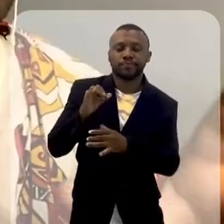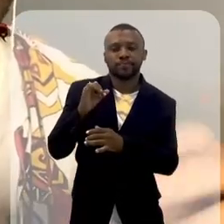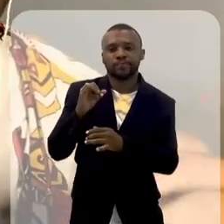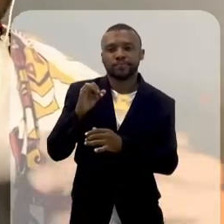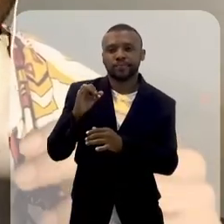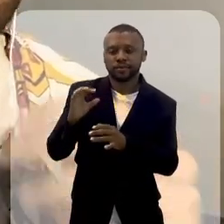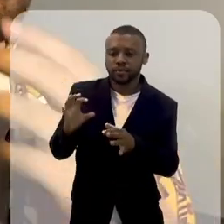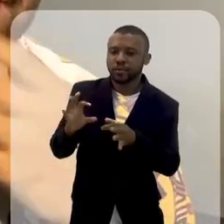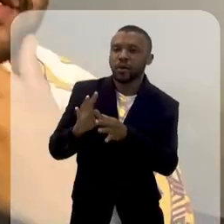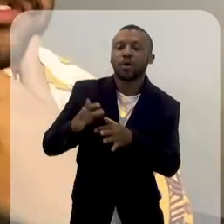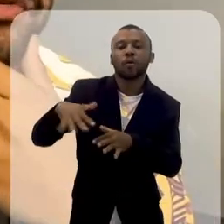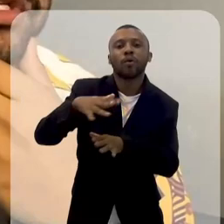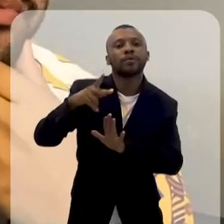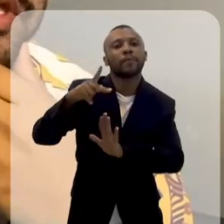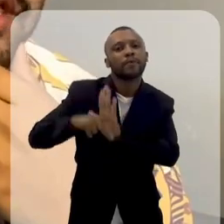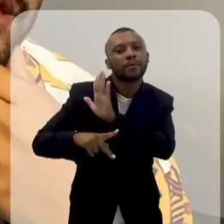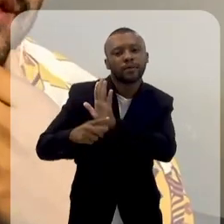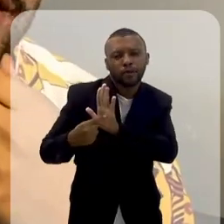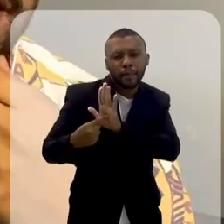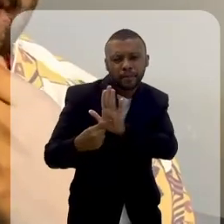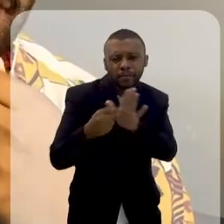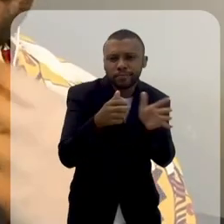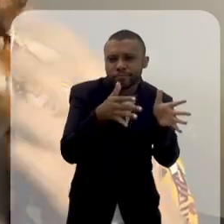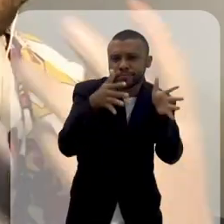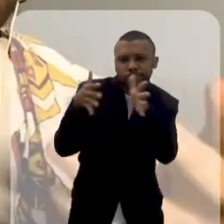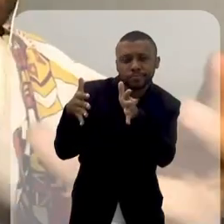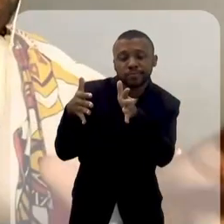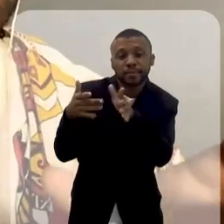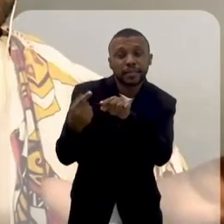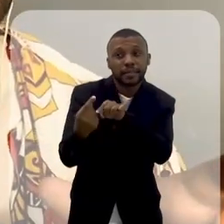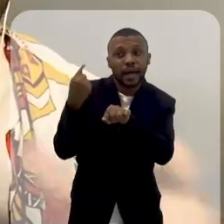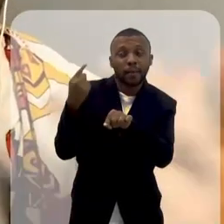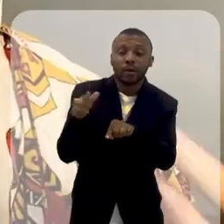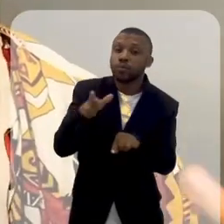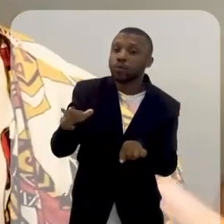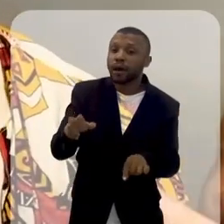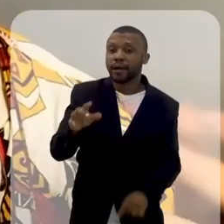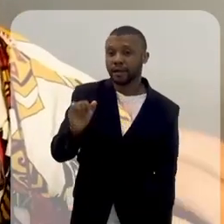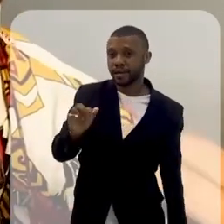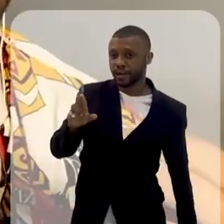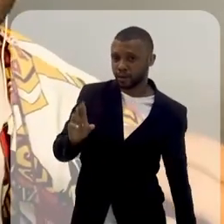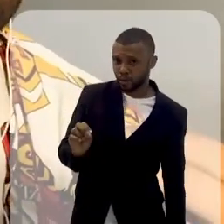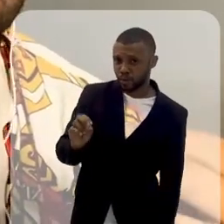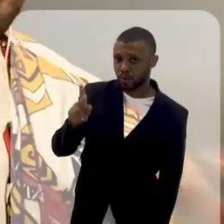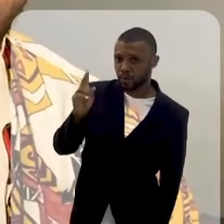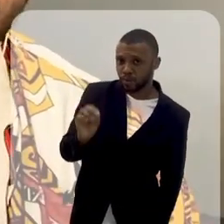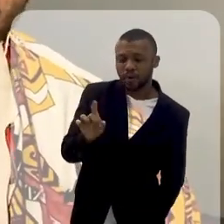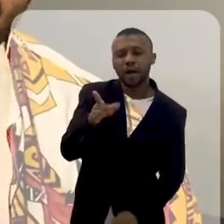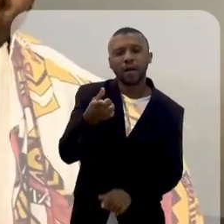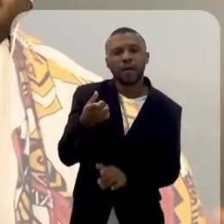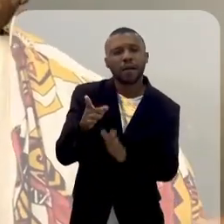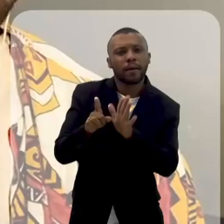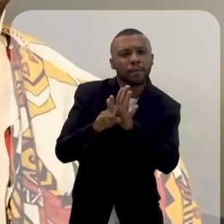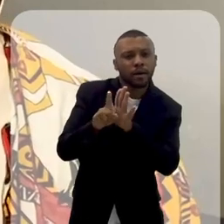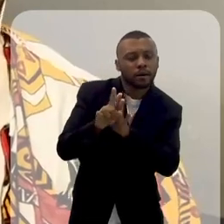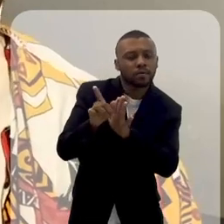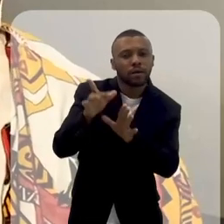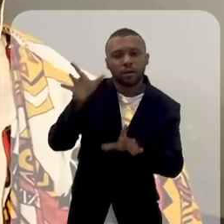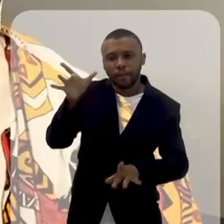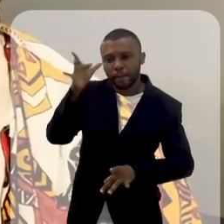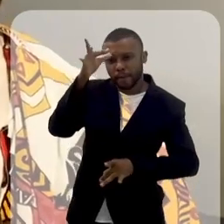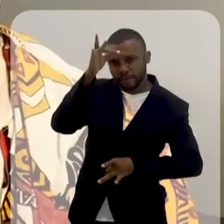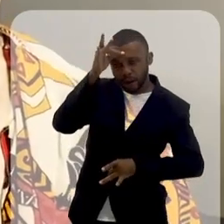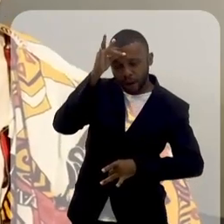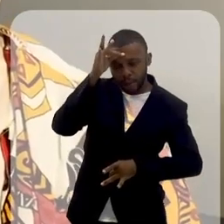o meu envolvimento com a International Theatre Institute, porque eu apresento esse fragmento, que na época não é Iroko, que é, eu falo com as perguntas